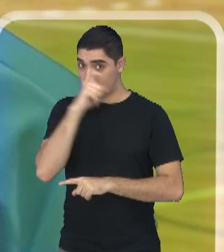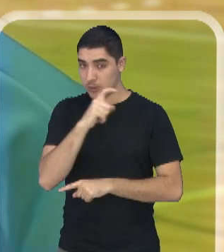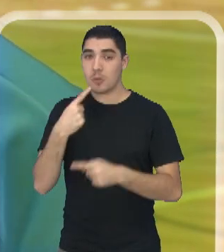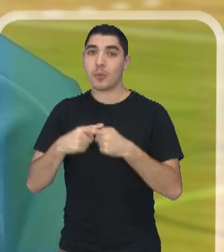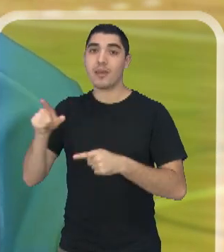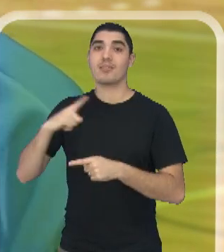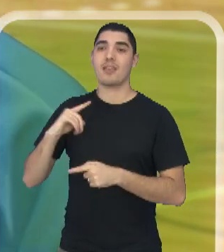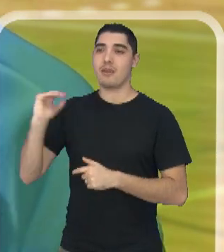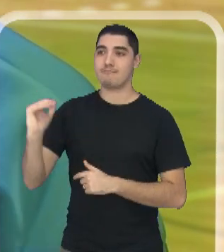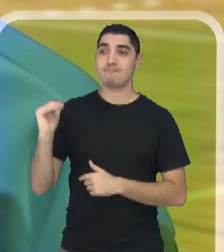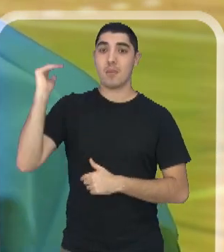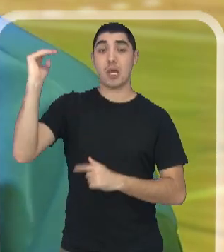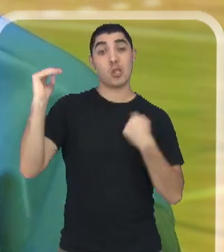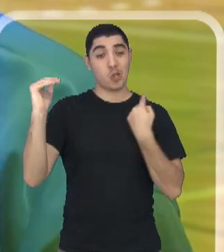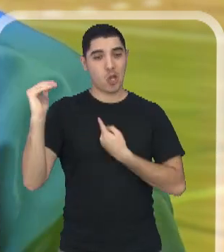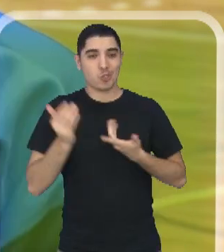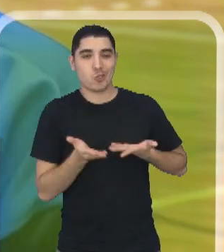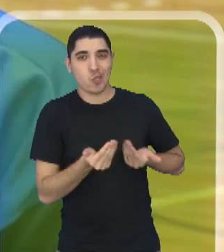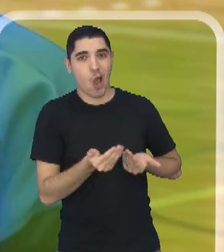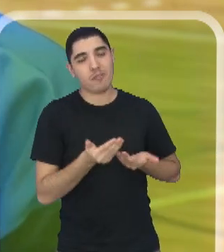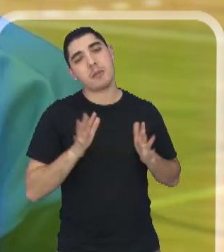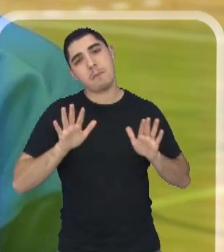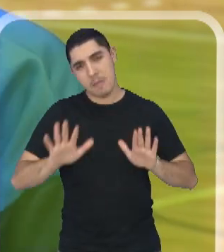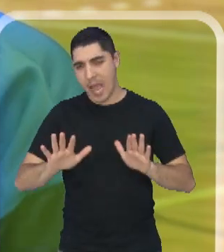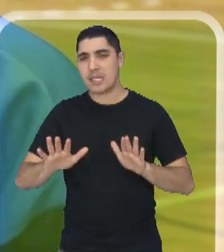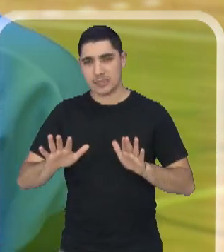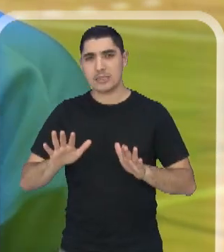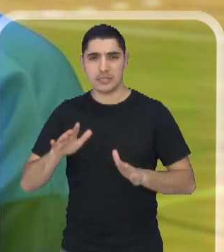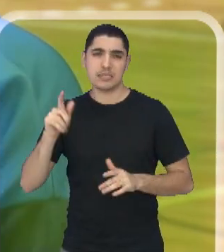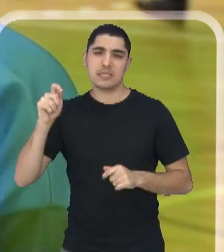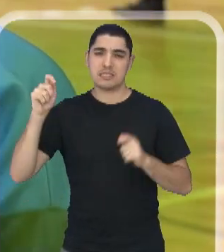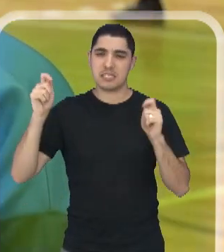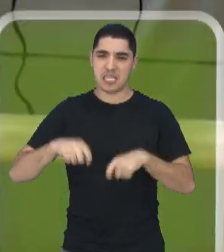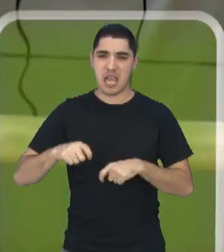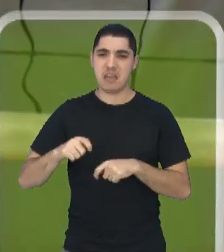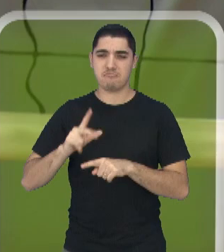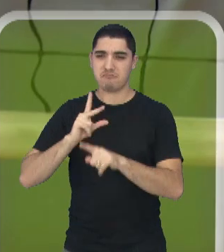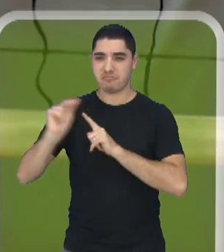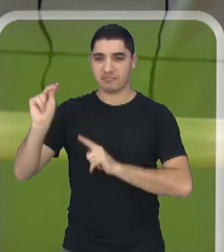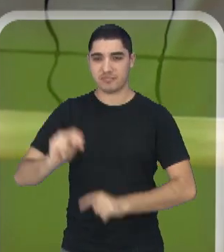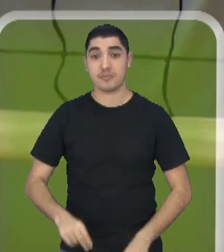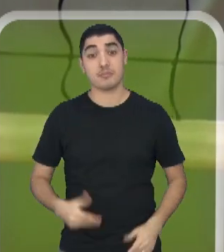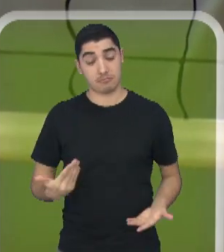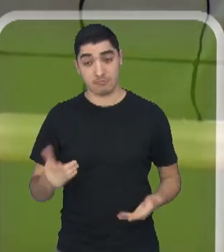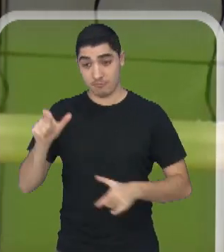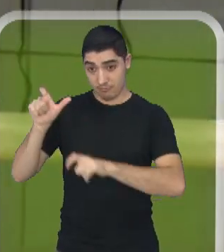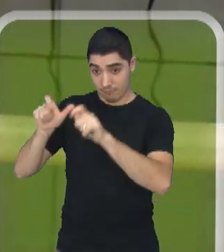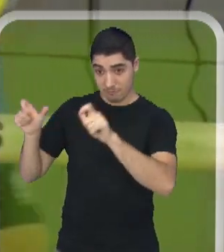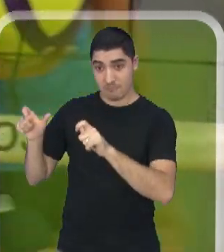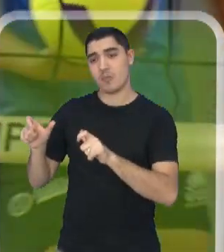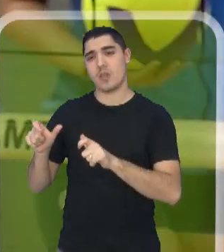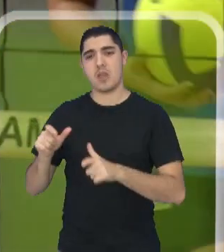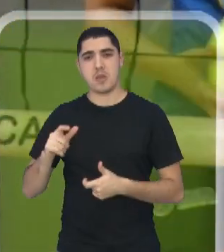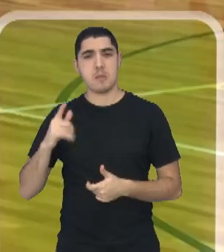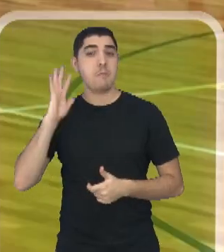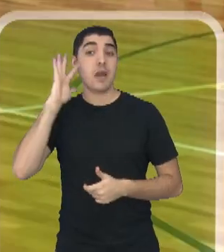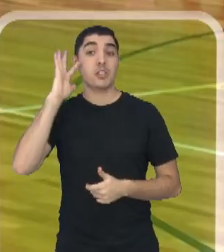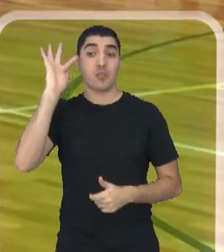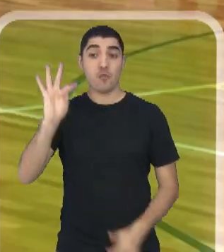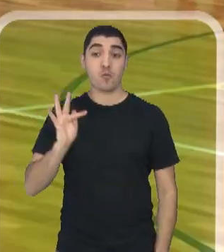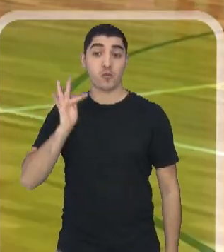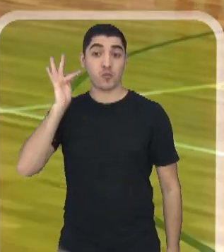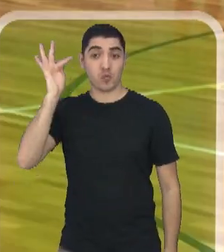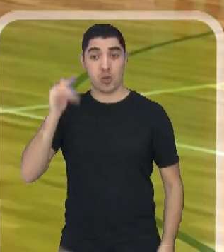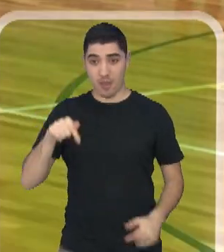ter mais adultas, né? E o nosso time é todo mais novo, mas eu acho que isso não vai ser um problema. E as jogadoras já olham para o futuro.